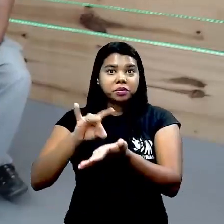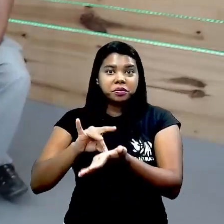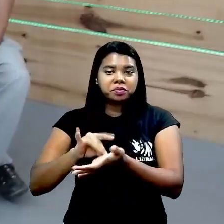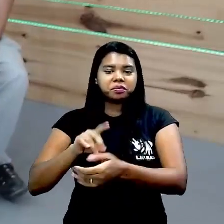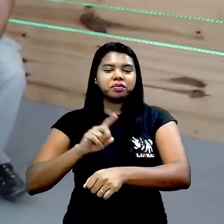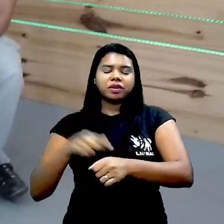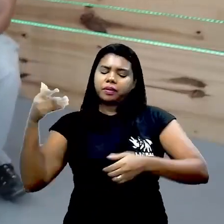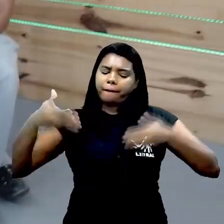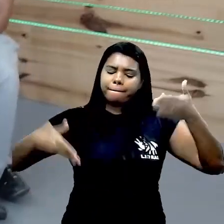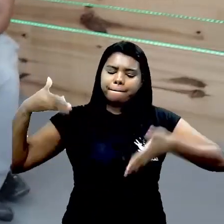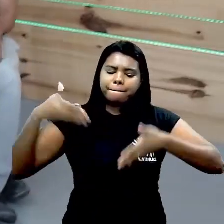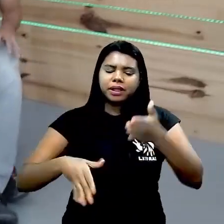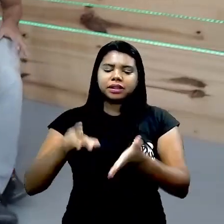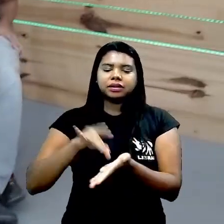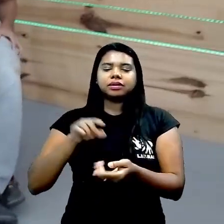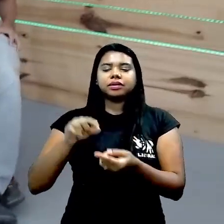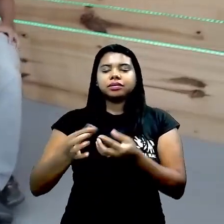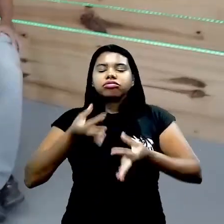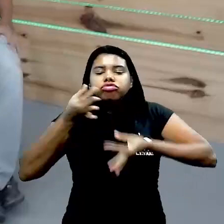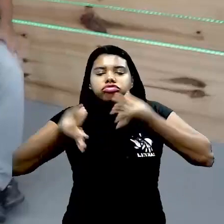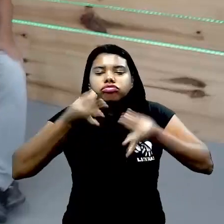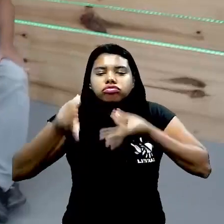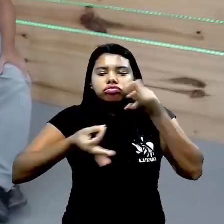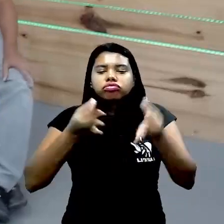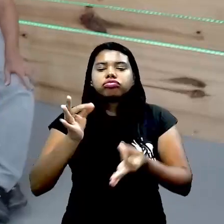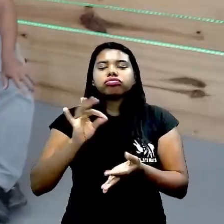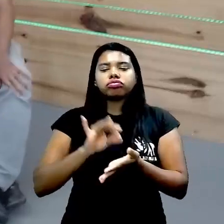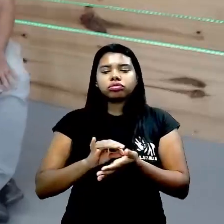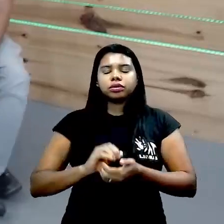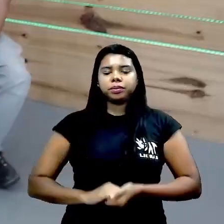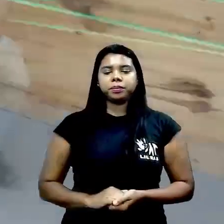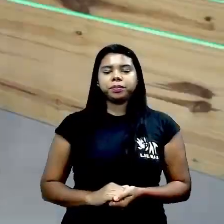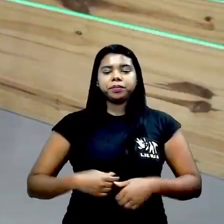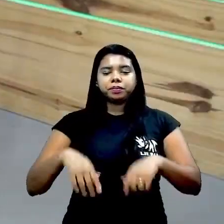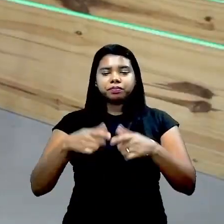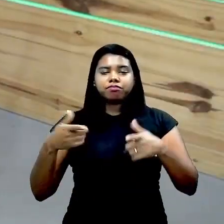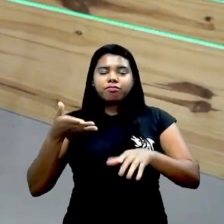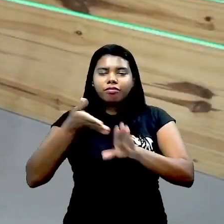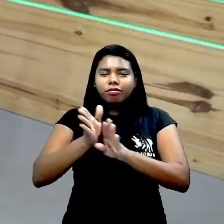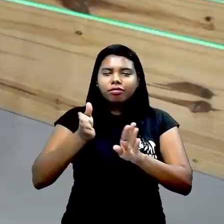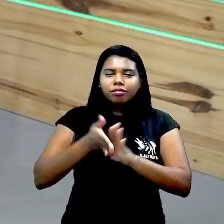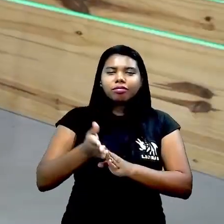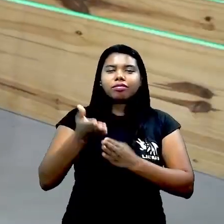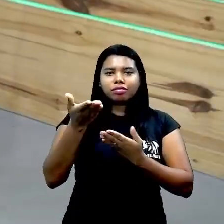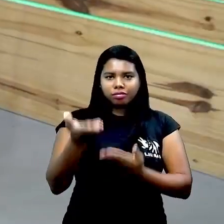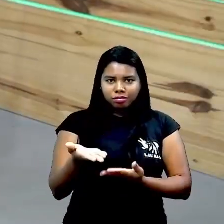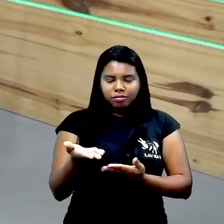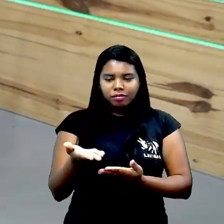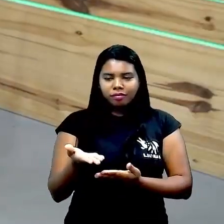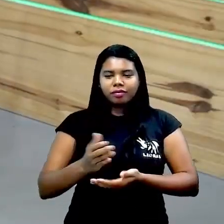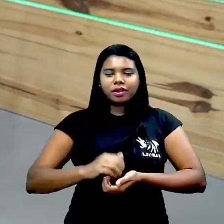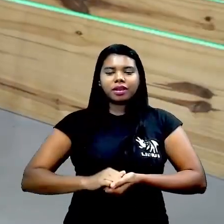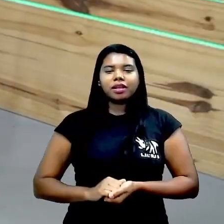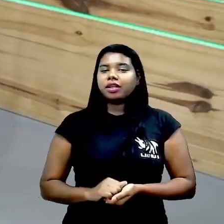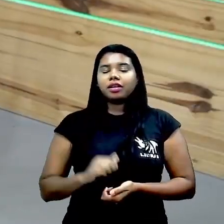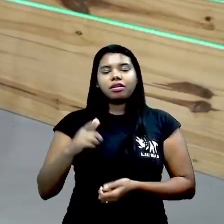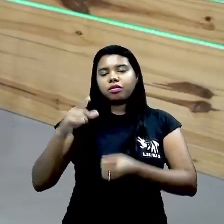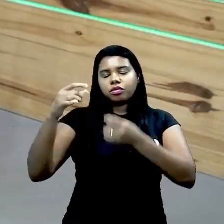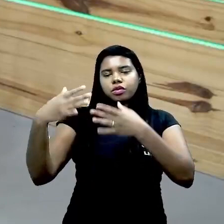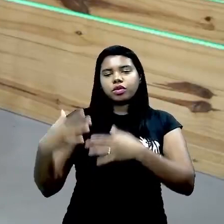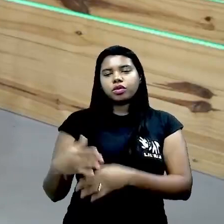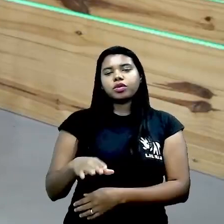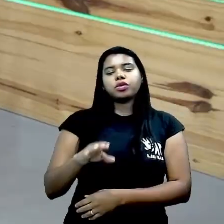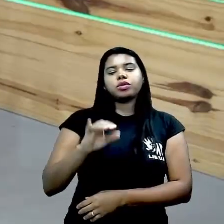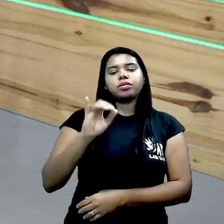vai participando e dando a sua opinião, e é bem grande. Eu aconselho até que vocês entrem lá, porque não fala só sobre IDE, fala